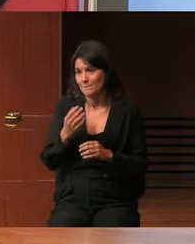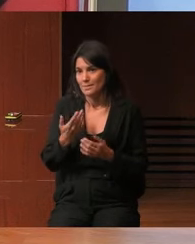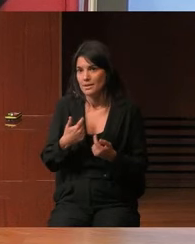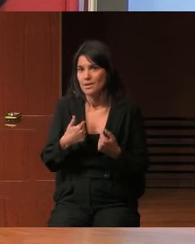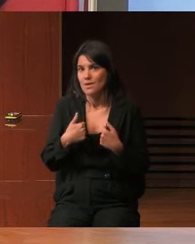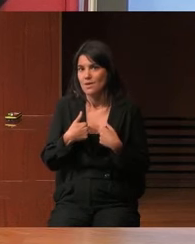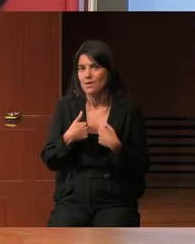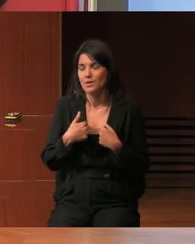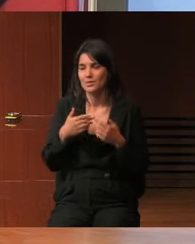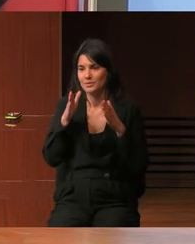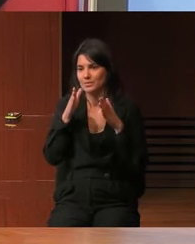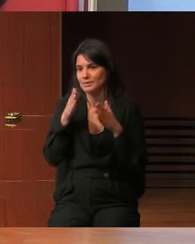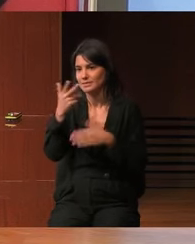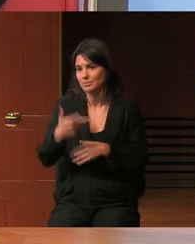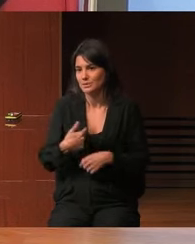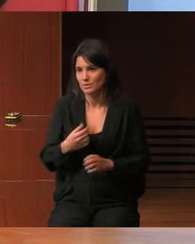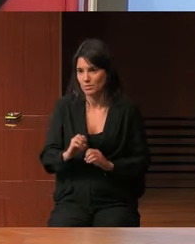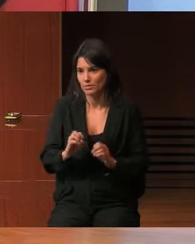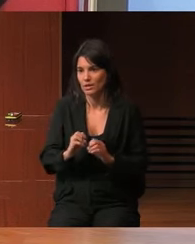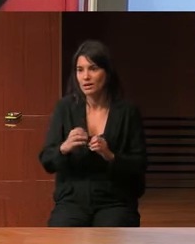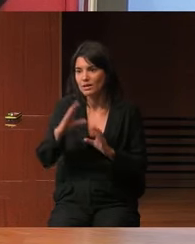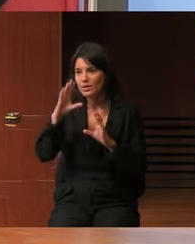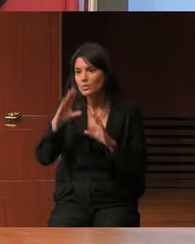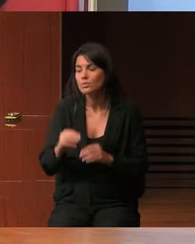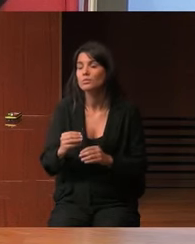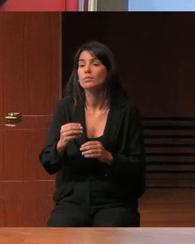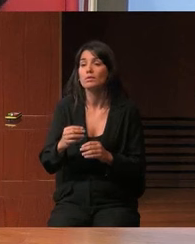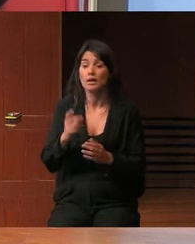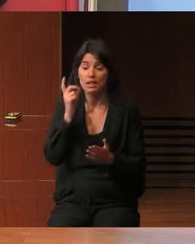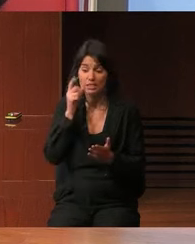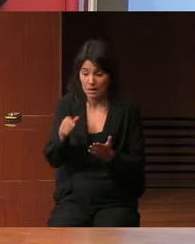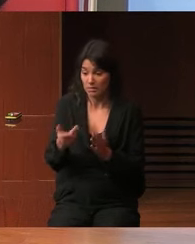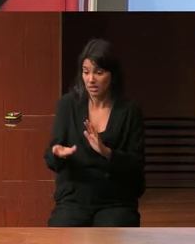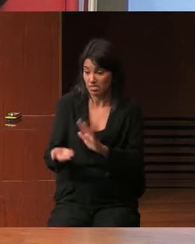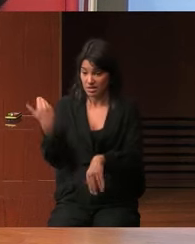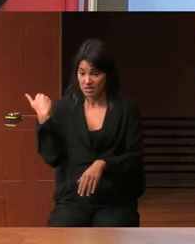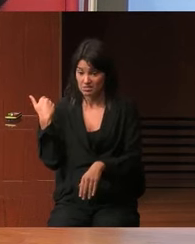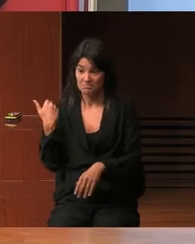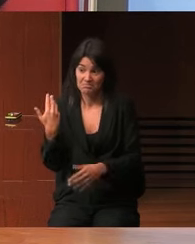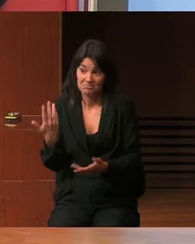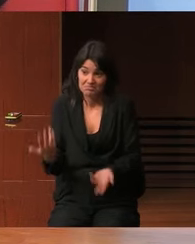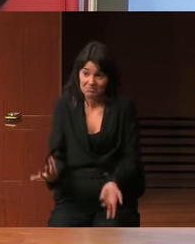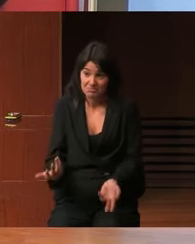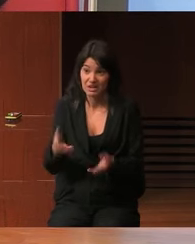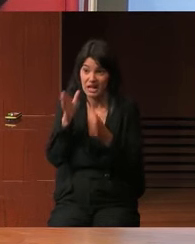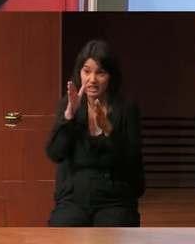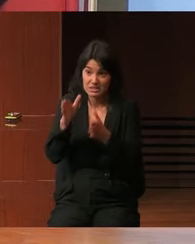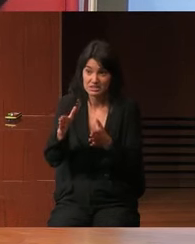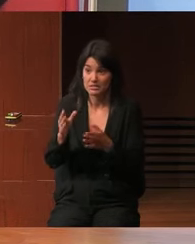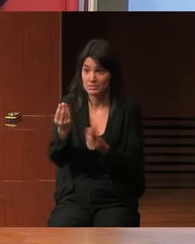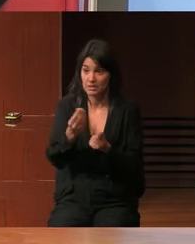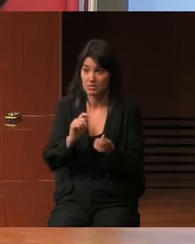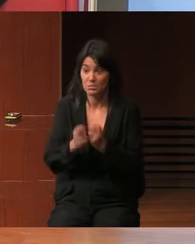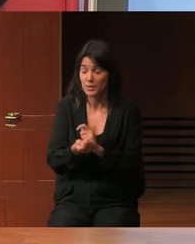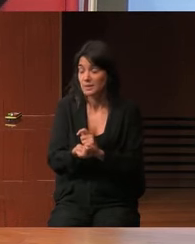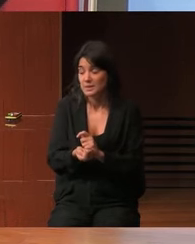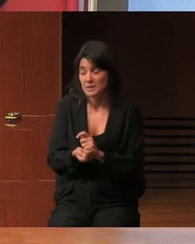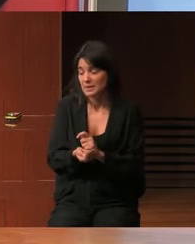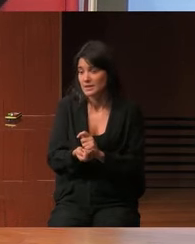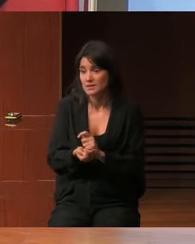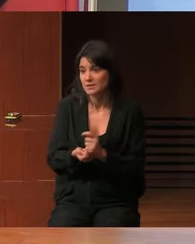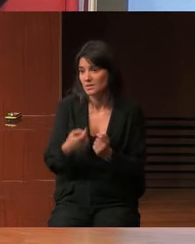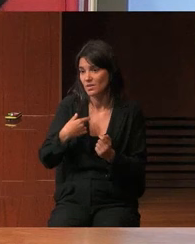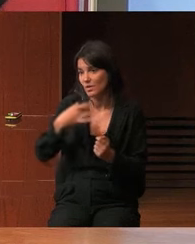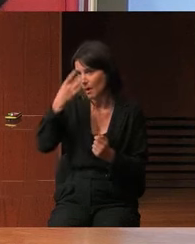sobre isso, não sei se, retirando o telemóvel da equação, conseguimos mudar a natureza da atenção. Não tenho